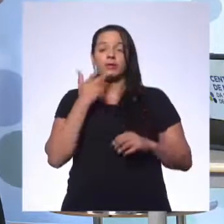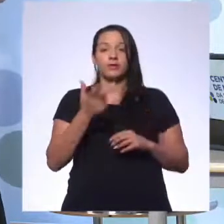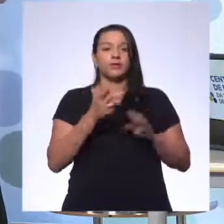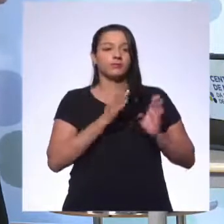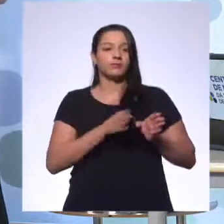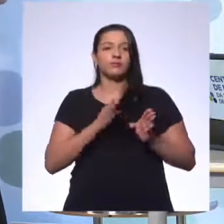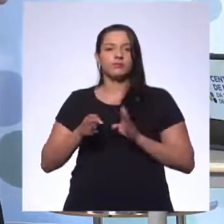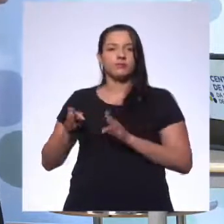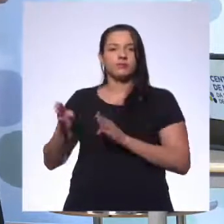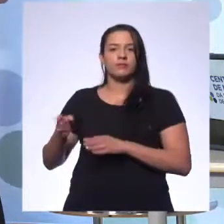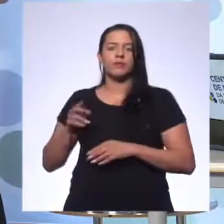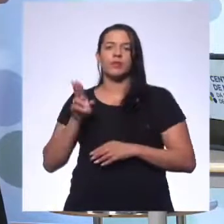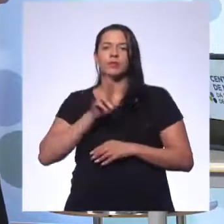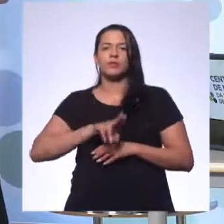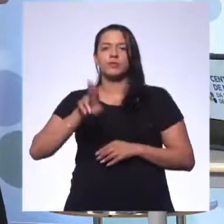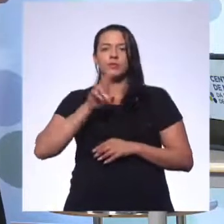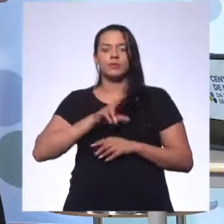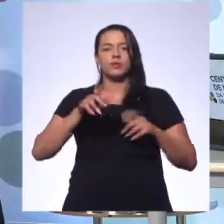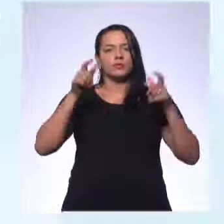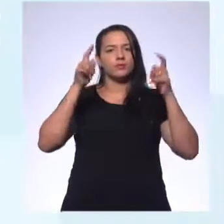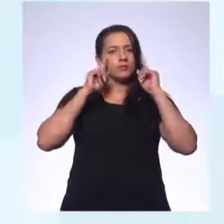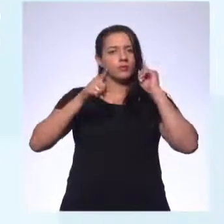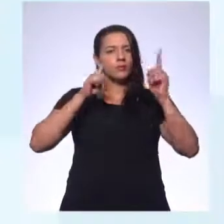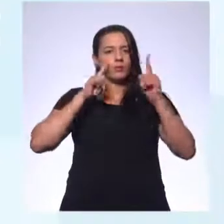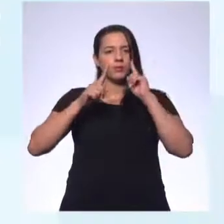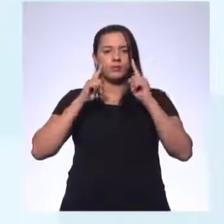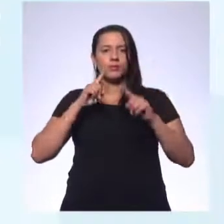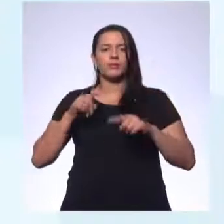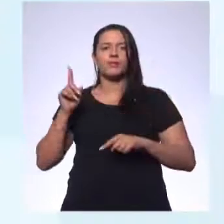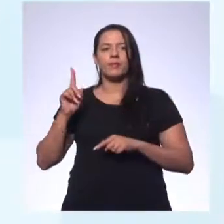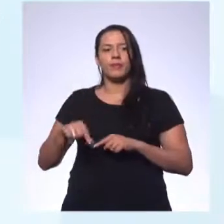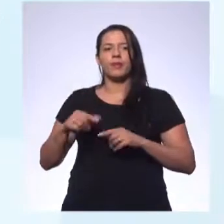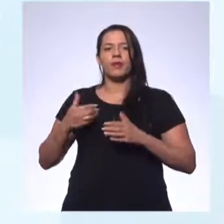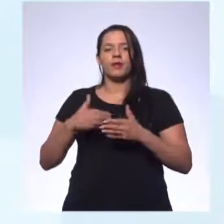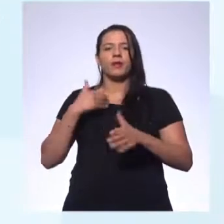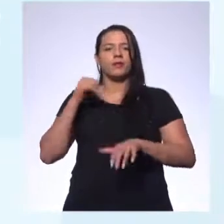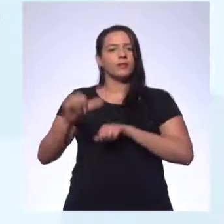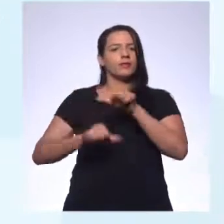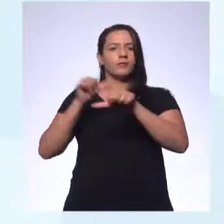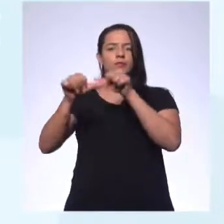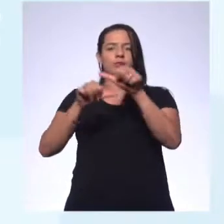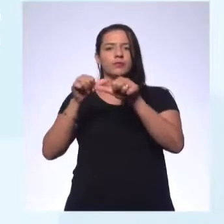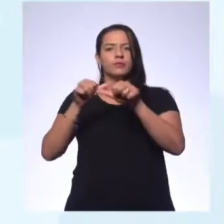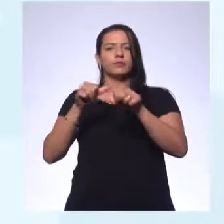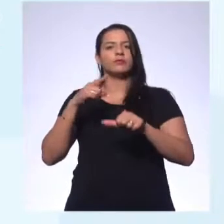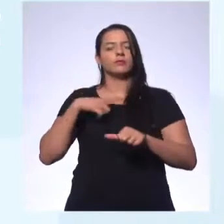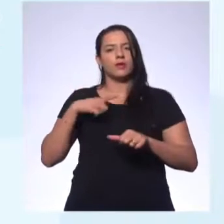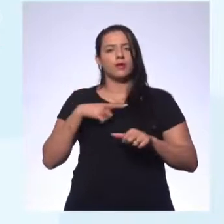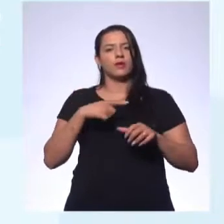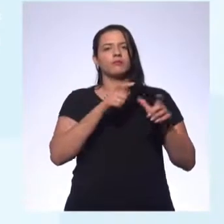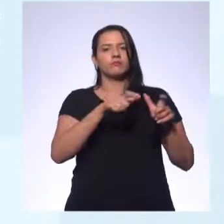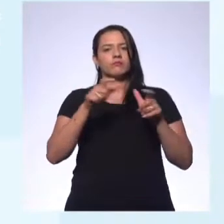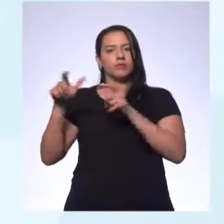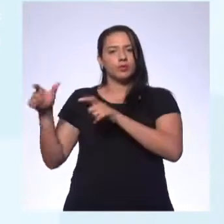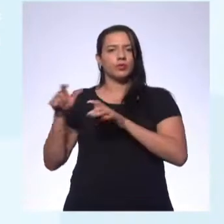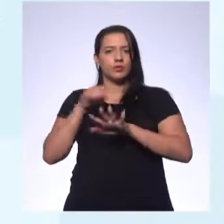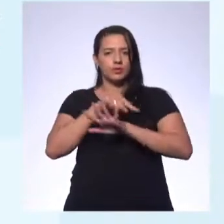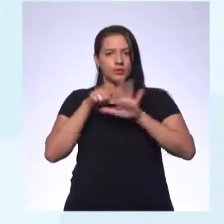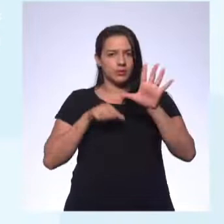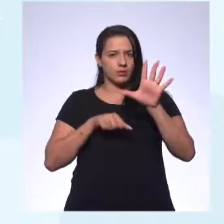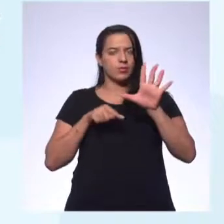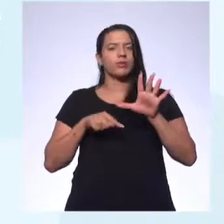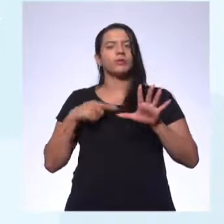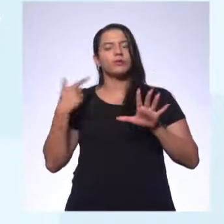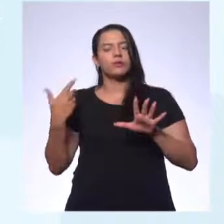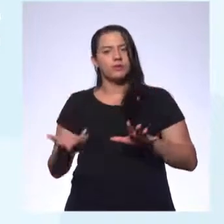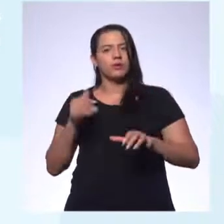né, utilizando aí os domínios, essa classificação ela vai alterar sim, essa proposta dos 5 reinos, como eu comentei com vocês,